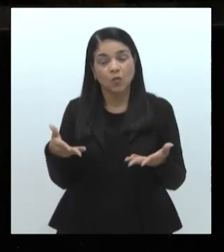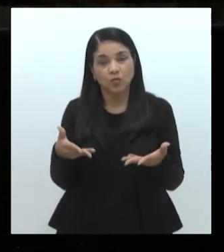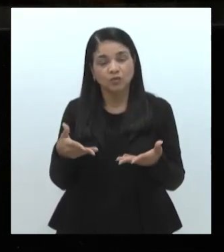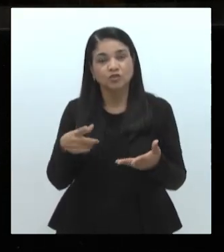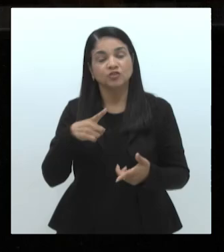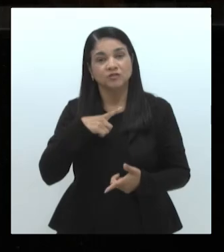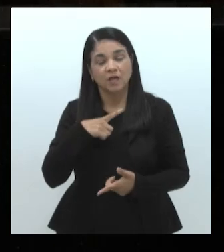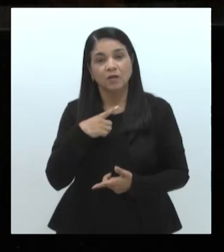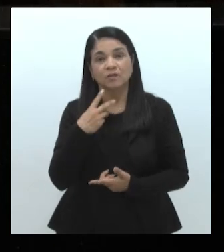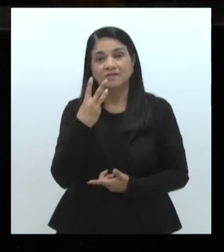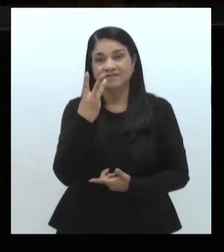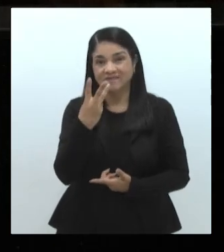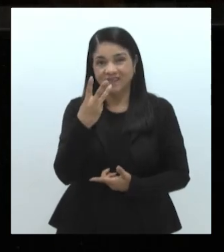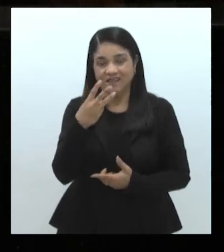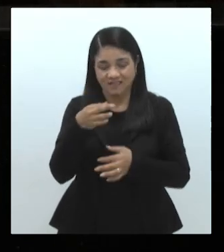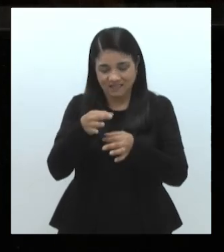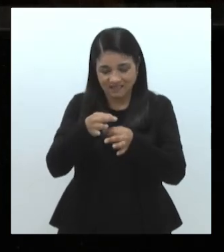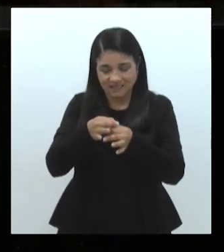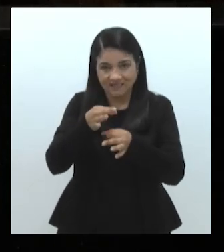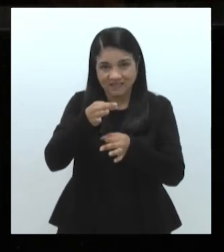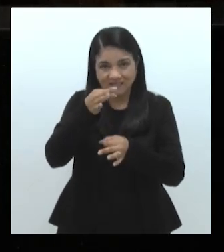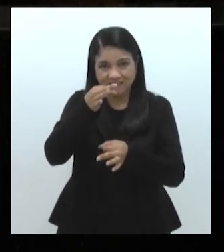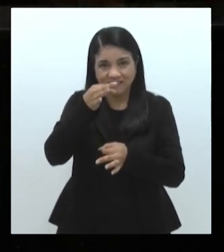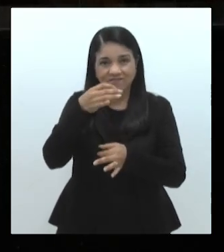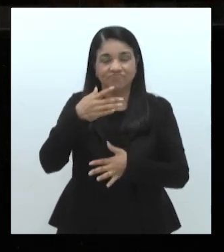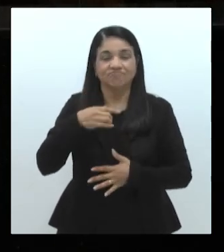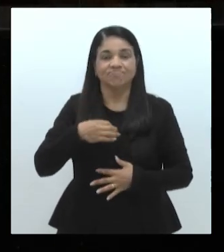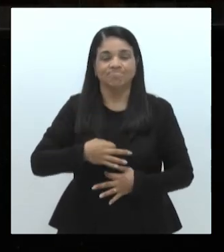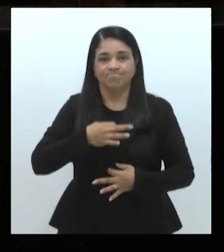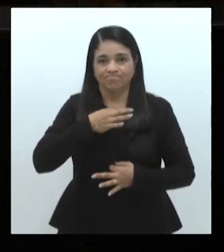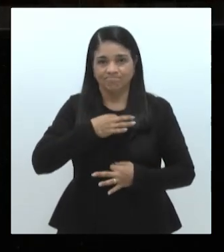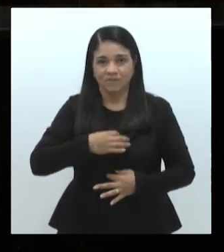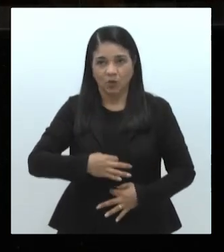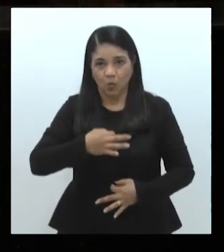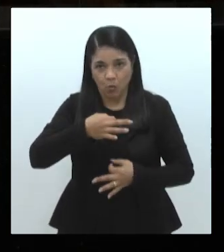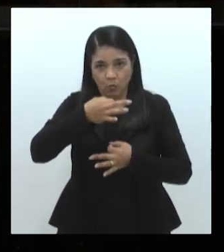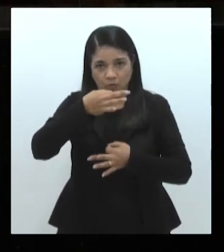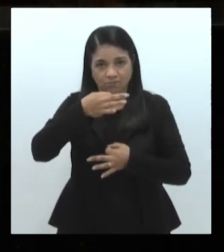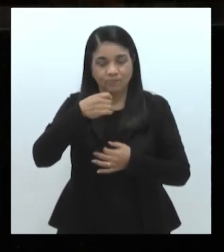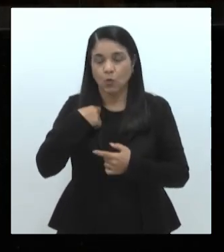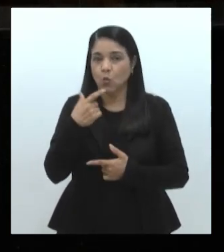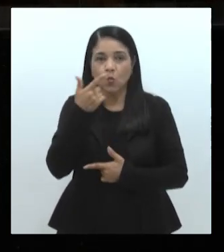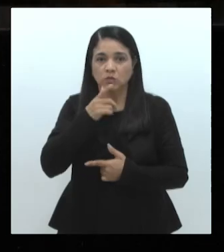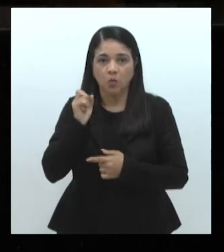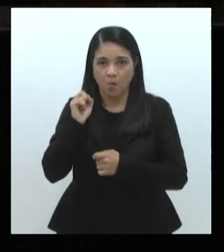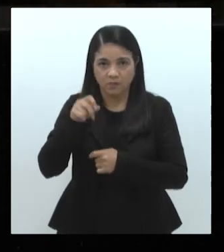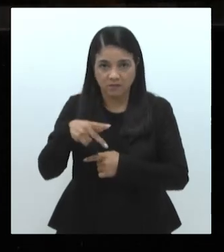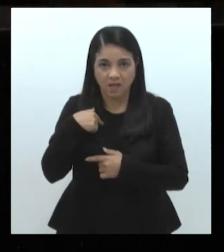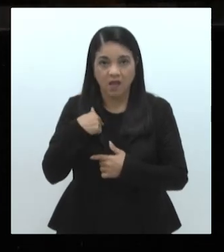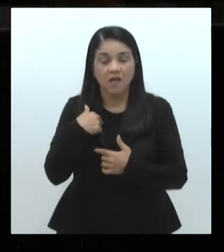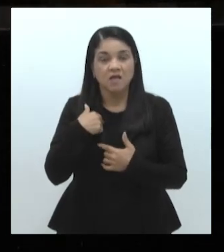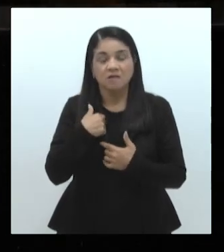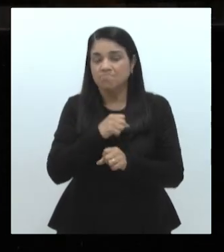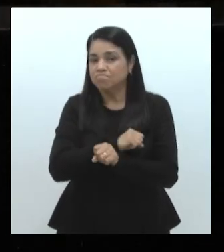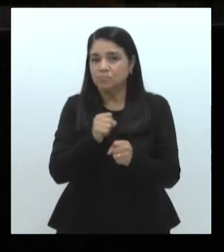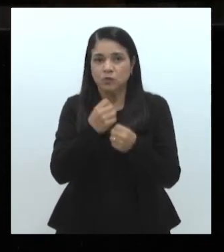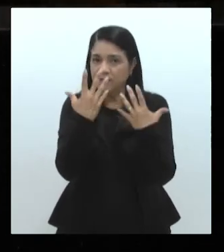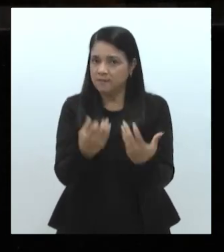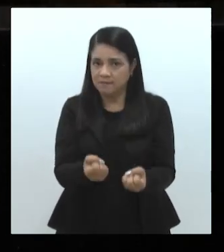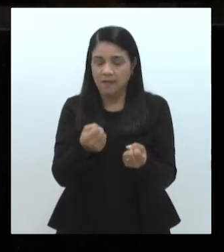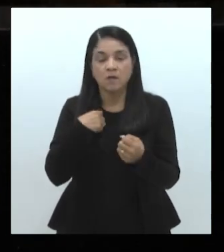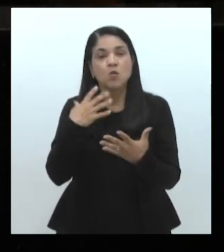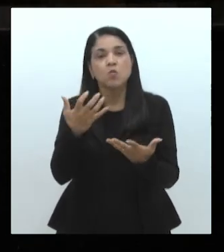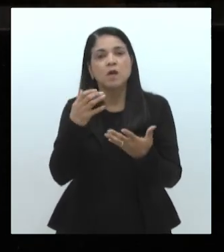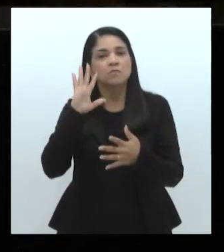tenho 3 hérnias de disco e eu não consigo me aposentar. É inadmissível, eu quero uma solução. Nós não